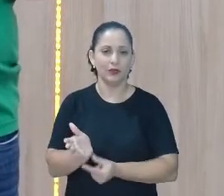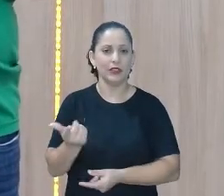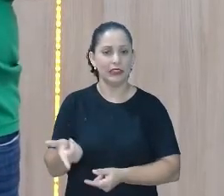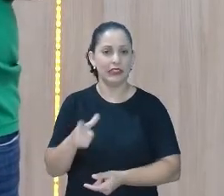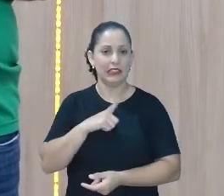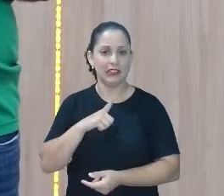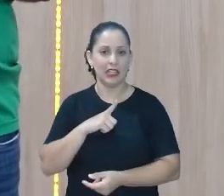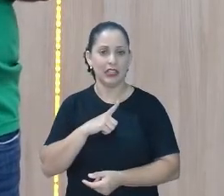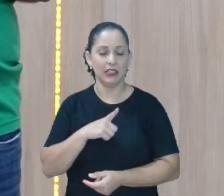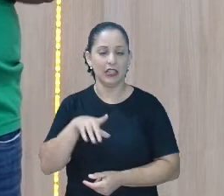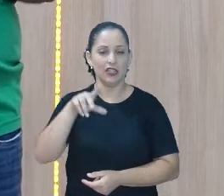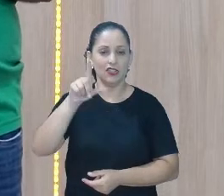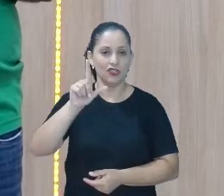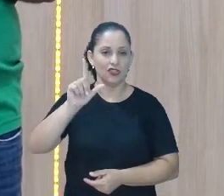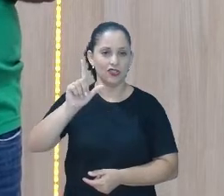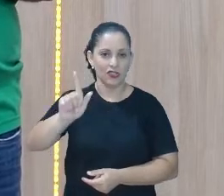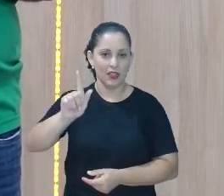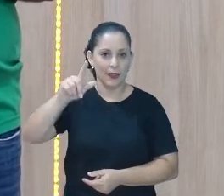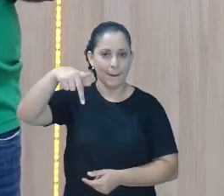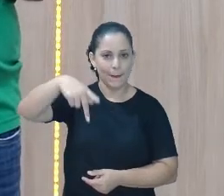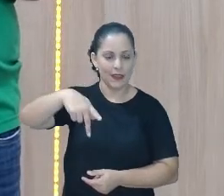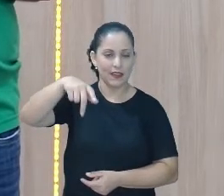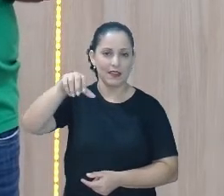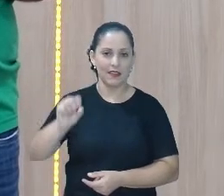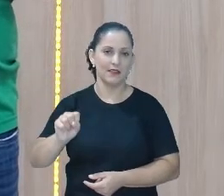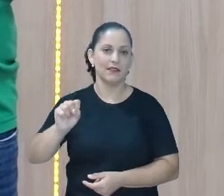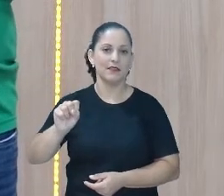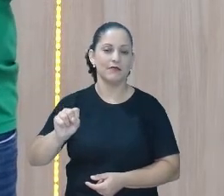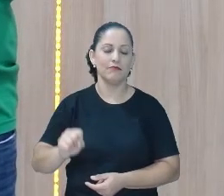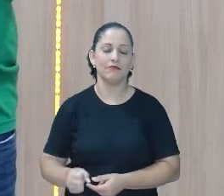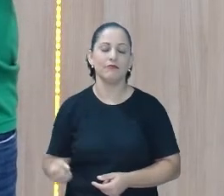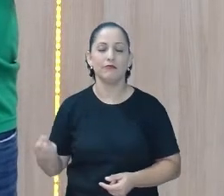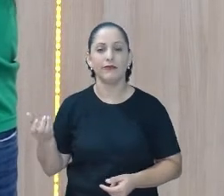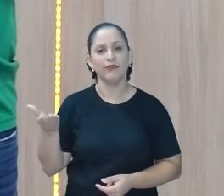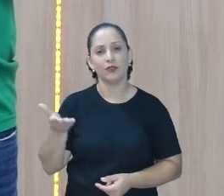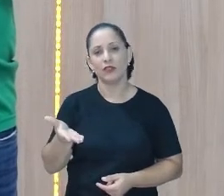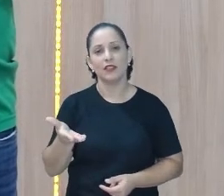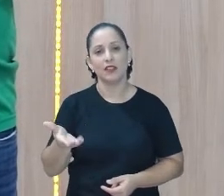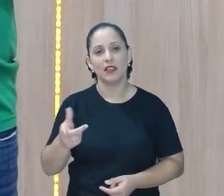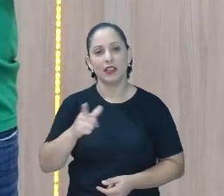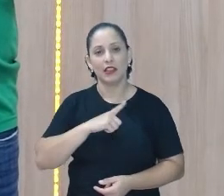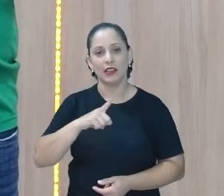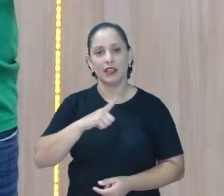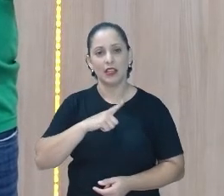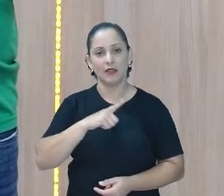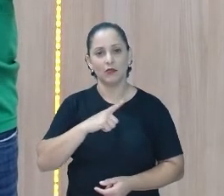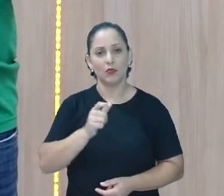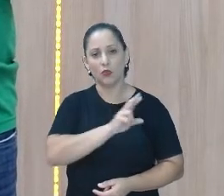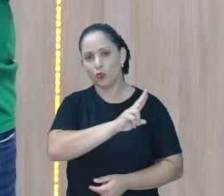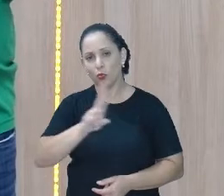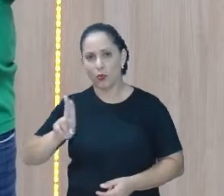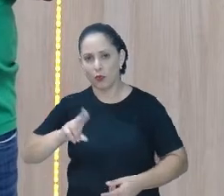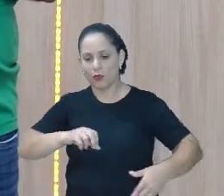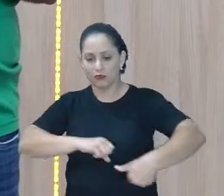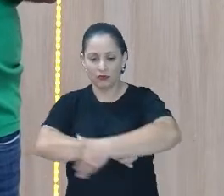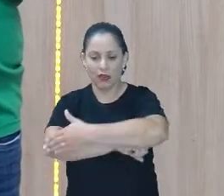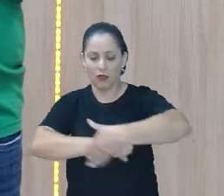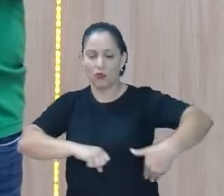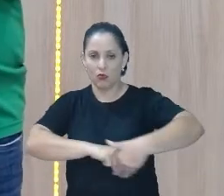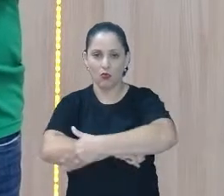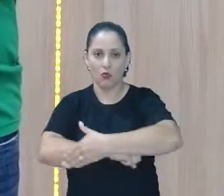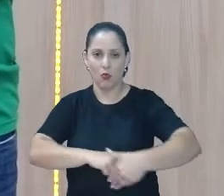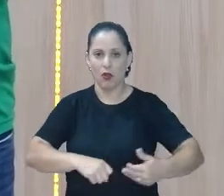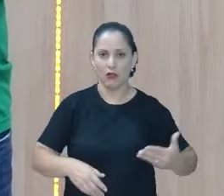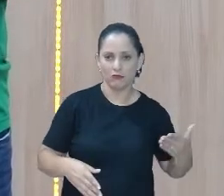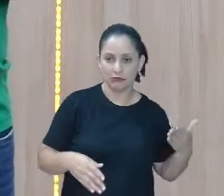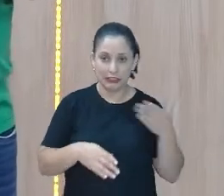GPS. E é engraçado que você coloca um endereço, né, para o qual você está